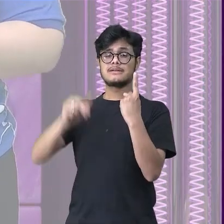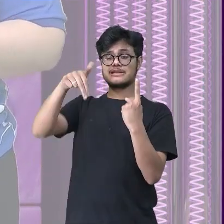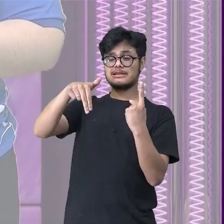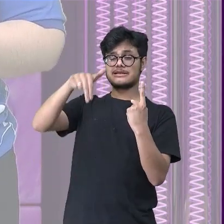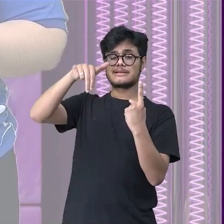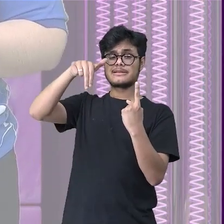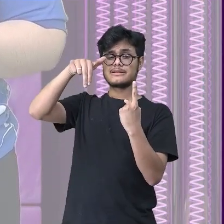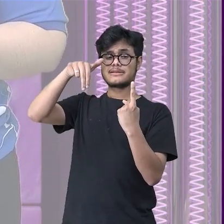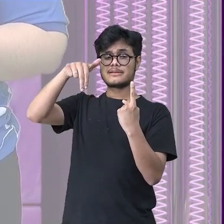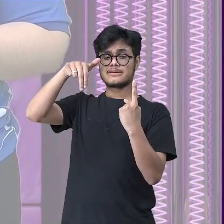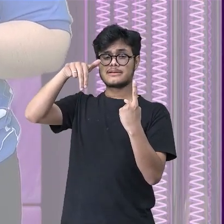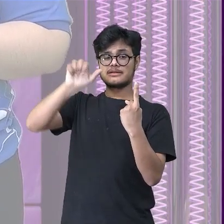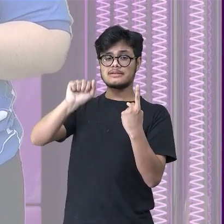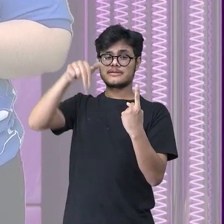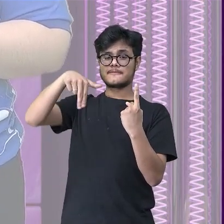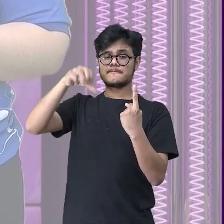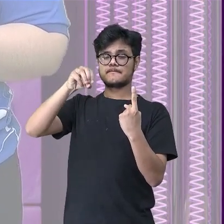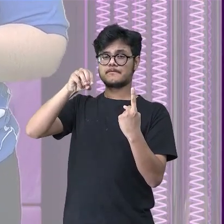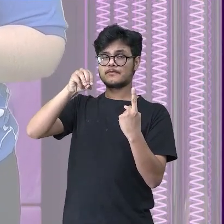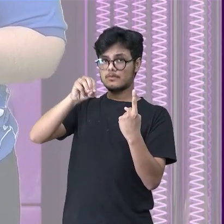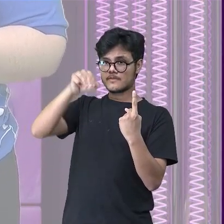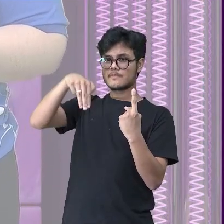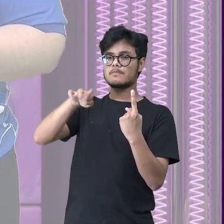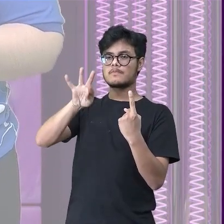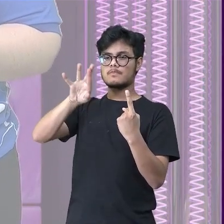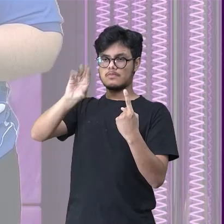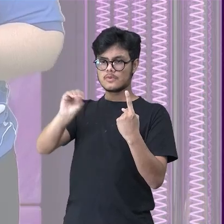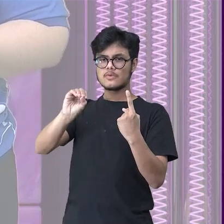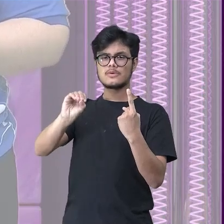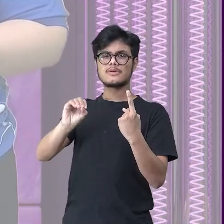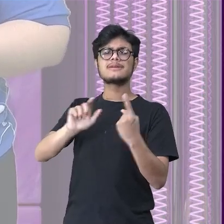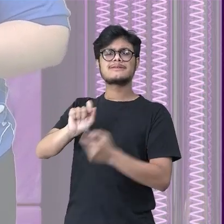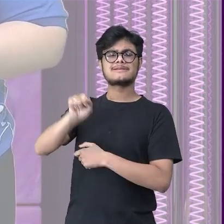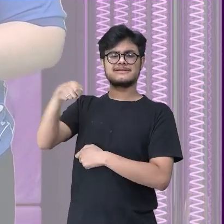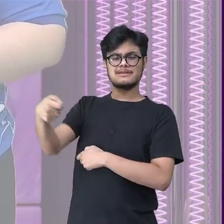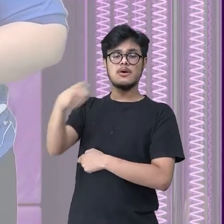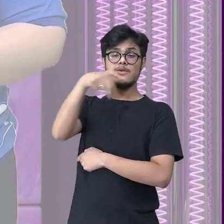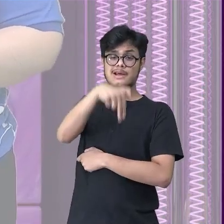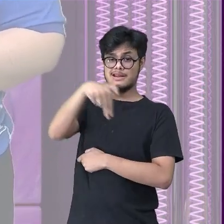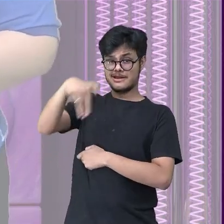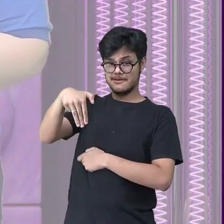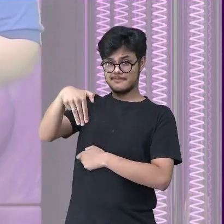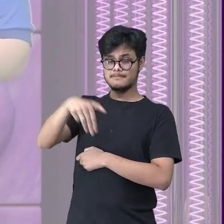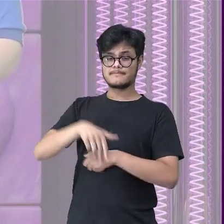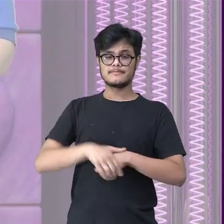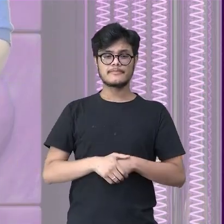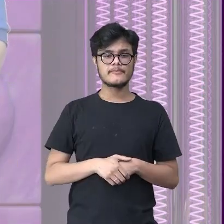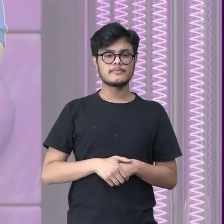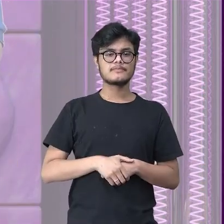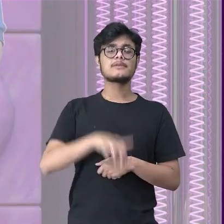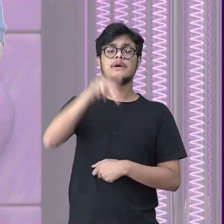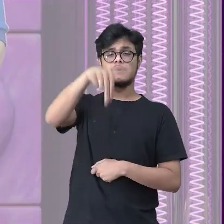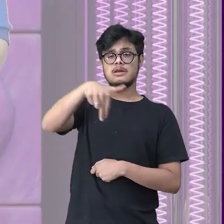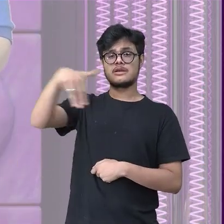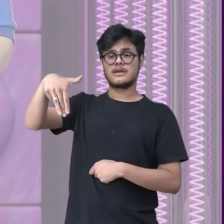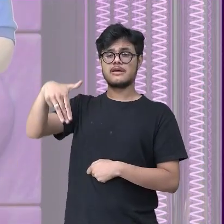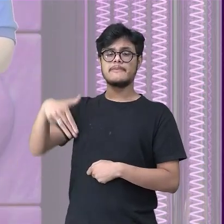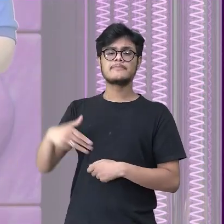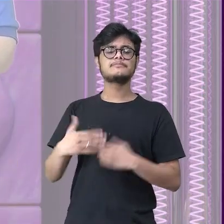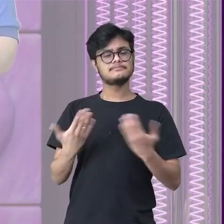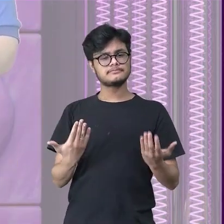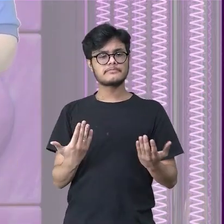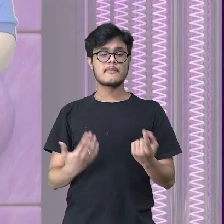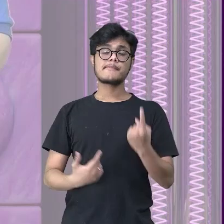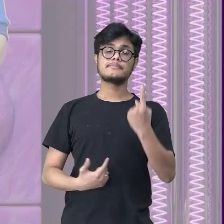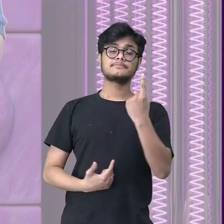nanômetro, né? Cada partezinha dessa 1 milhão de partes iguais vai ser igual a 1 nanômetro. Então, se a gente pegar 1 milímetro e dividir por